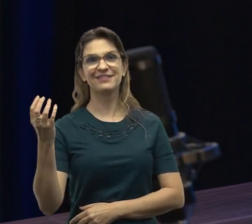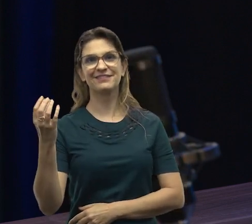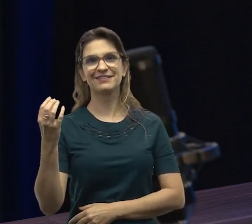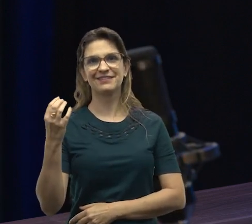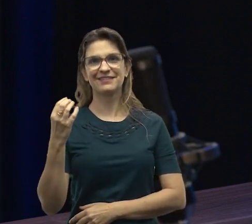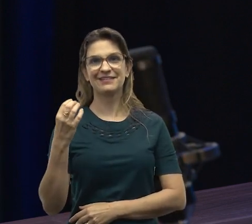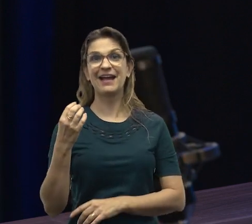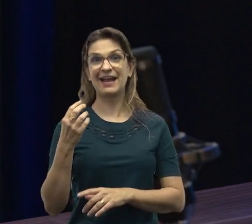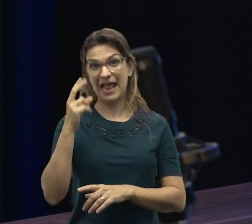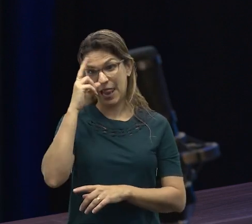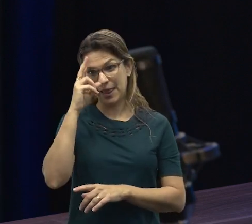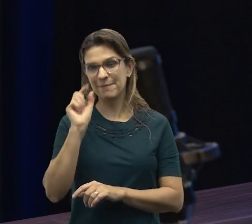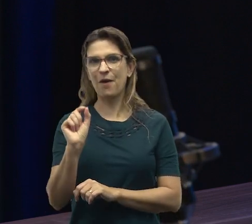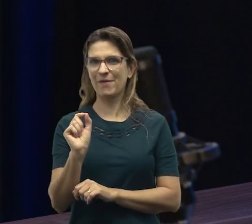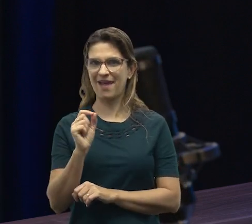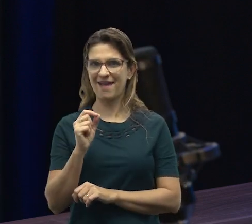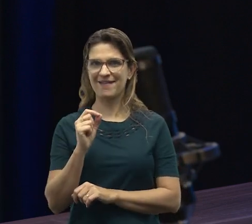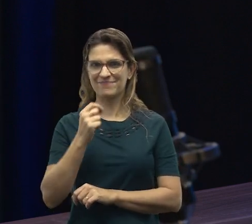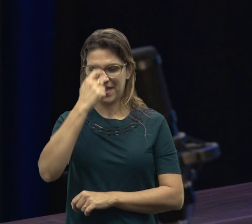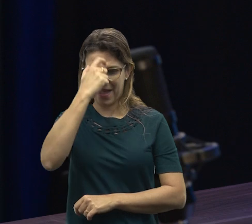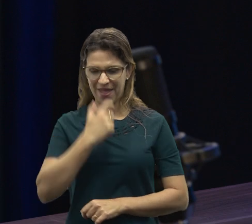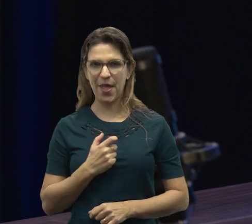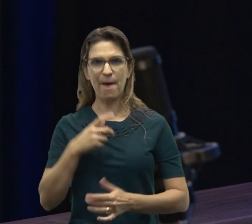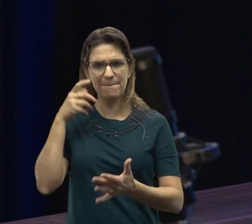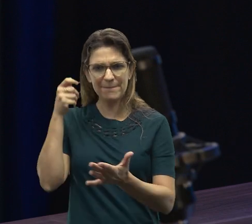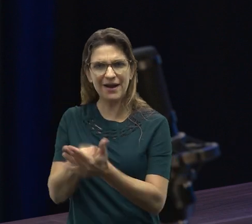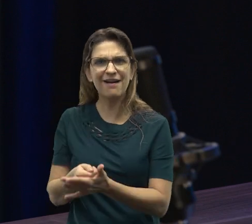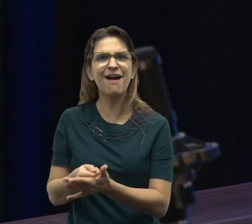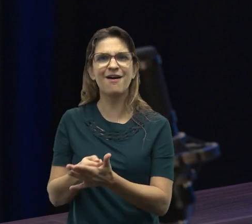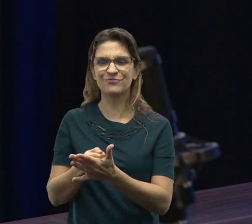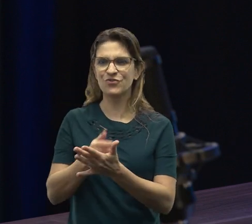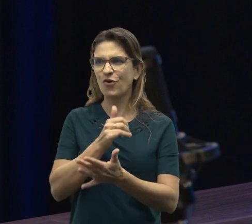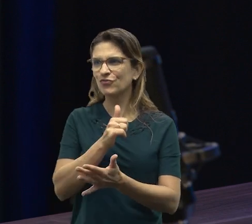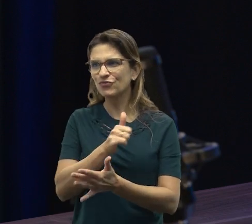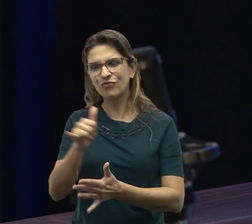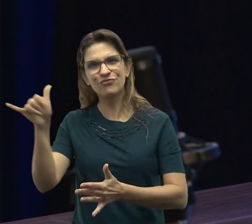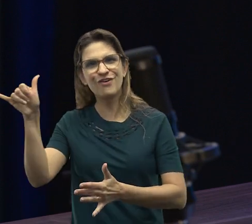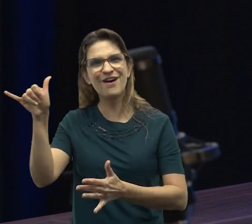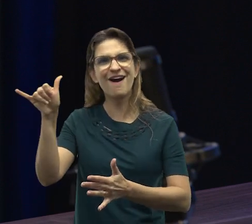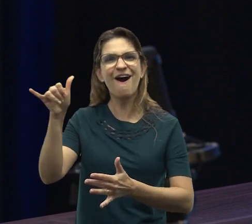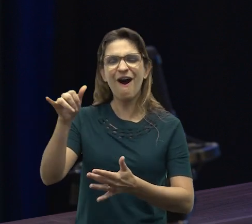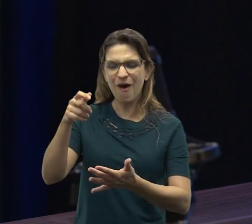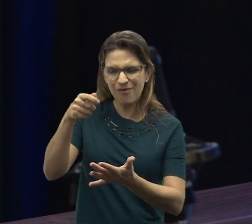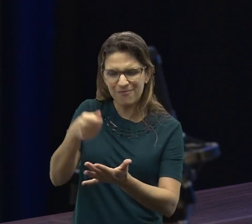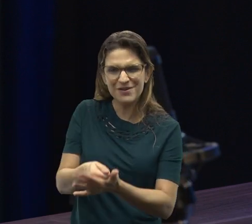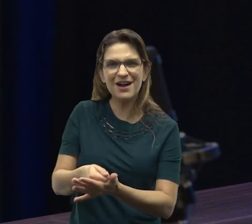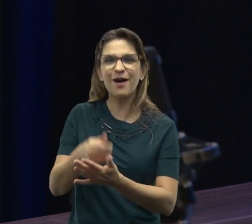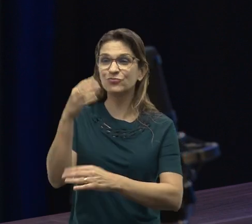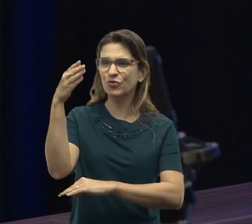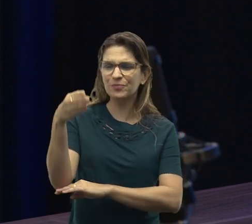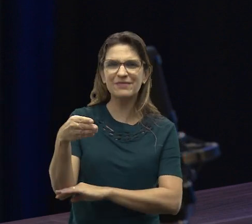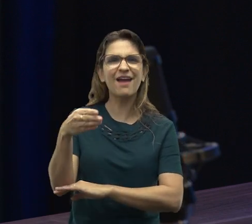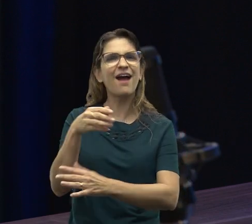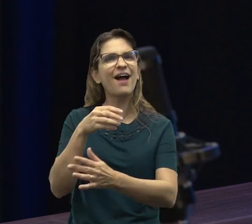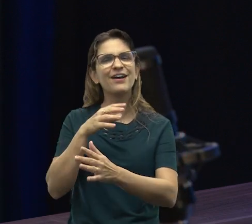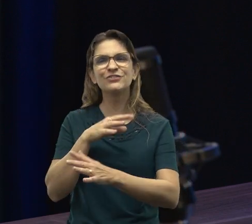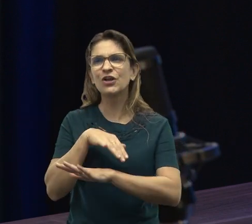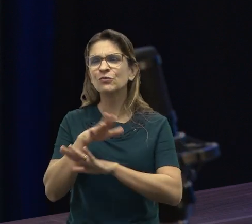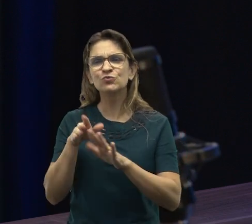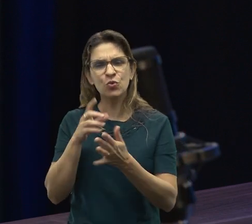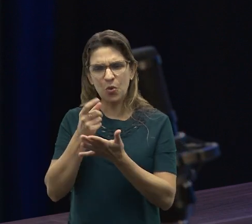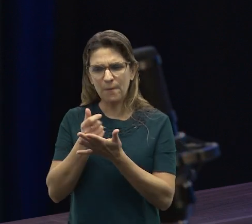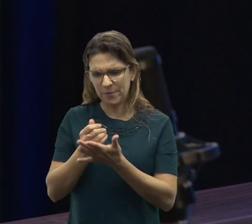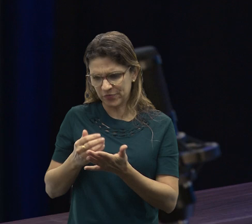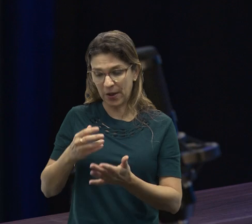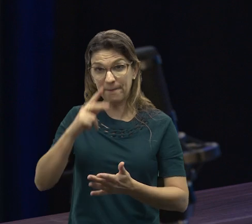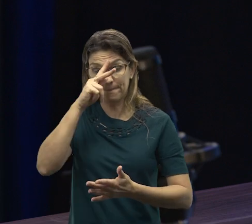Nós pagamos a passagem de avião, nós pagamos a hospedagem, nós pagamos tudo. Mas foi um acréscimo